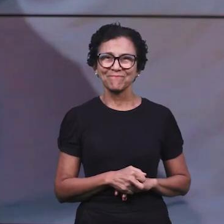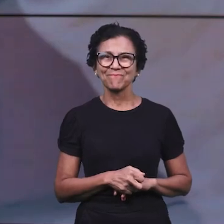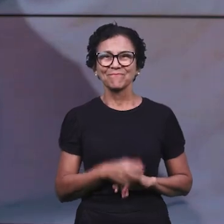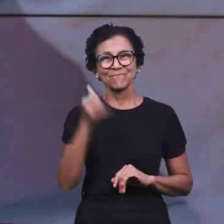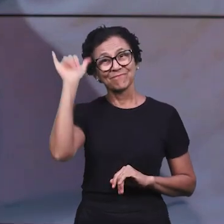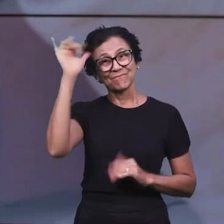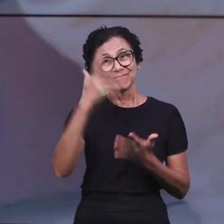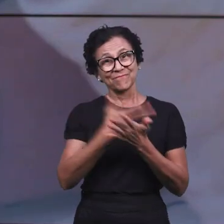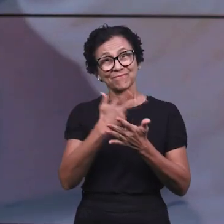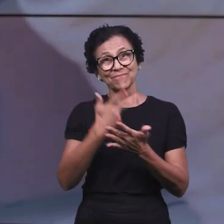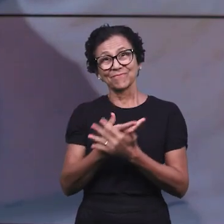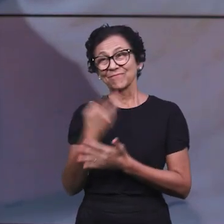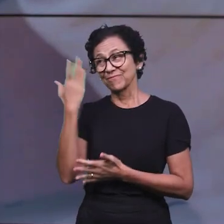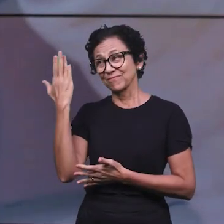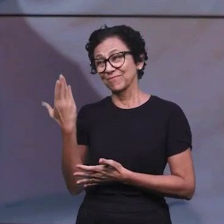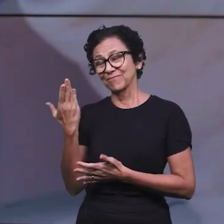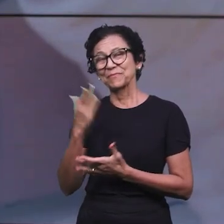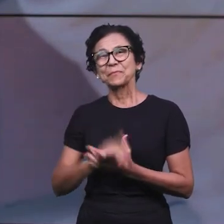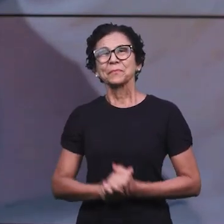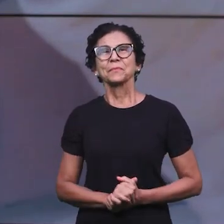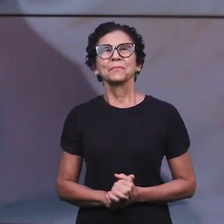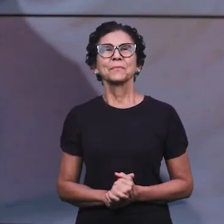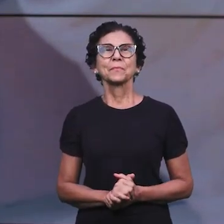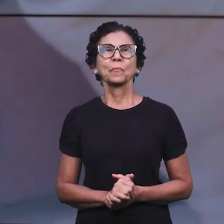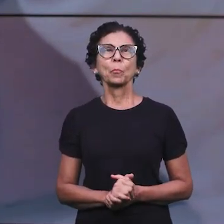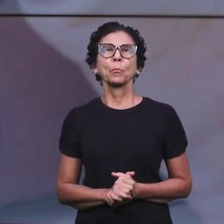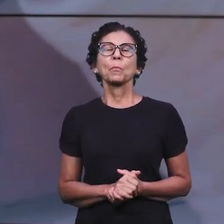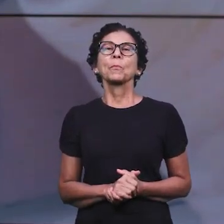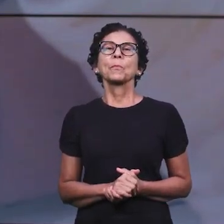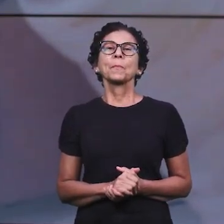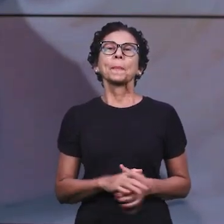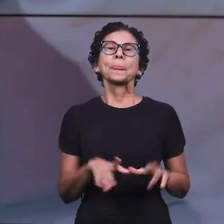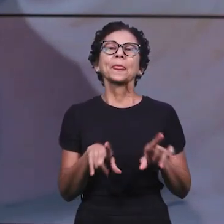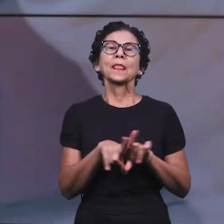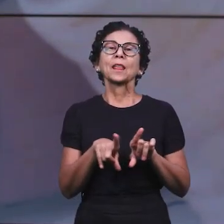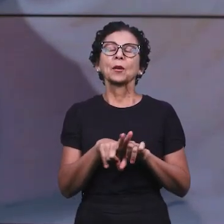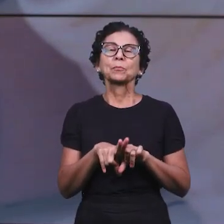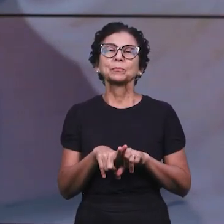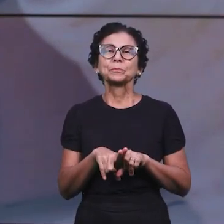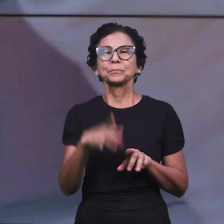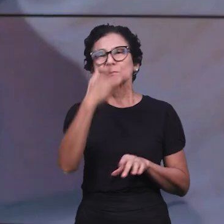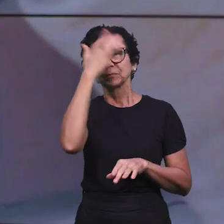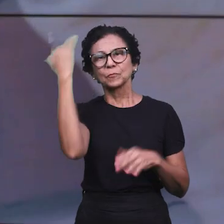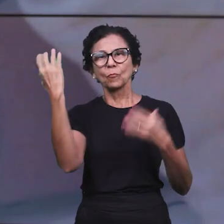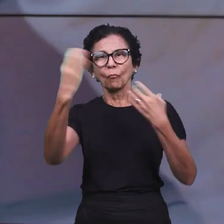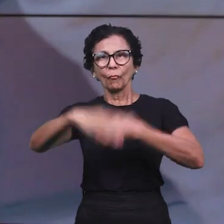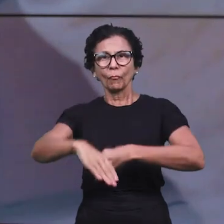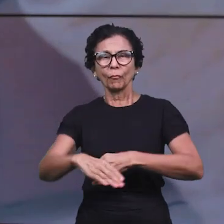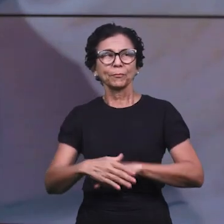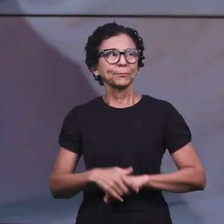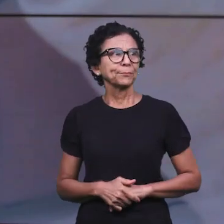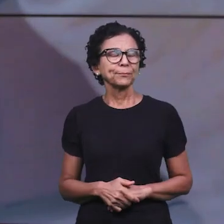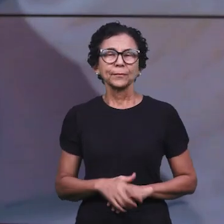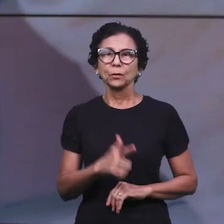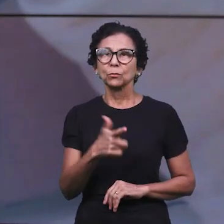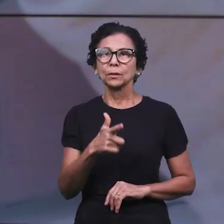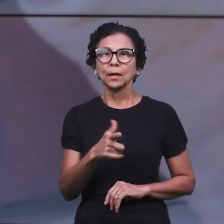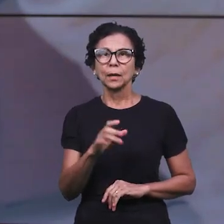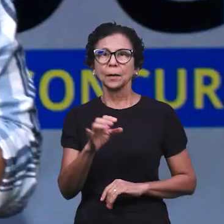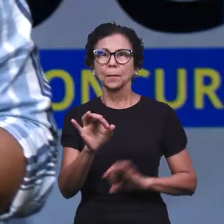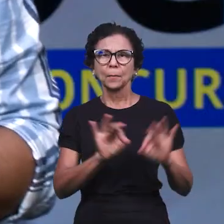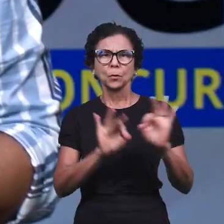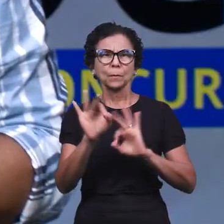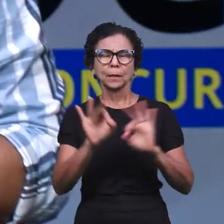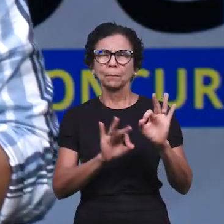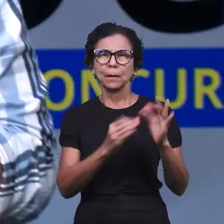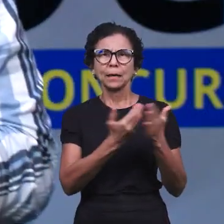gente preparou, que a gente trouxe para vocês, tá? E outra coisa é aquele concurseiro, né, que não tem um plano de estudos, ele tende a fazer o quê?